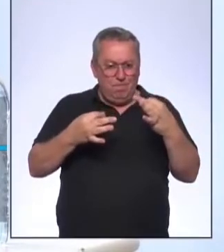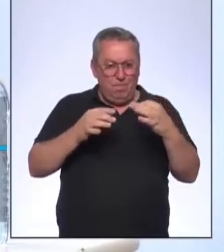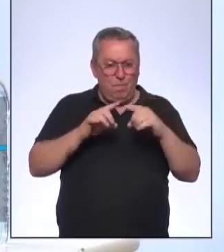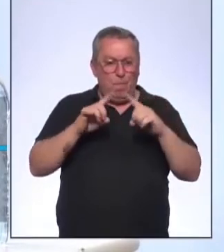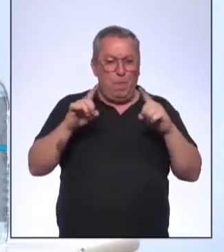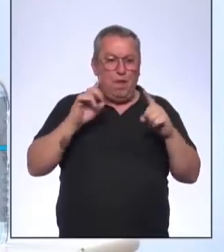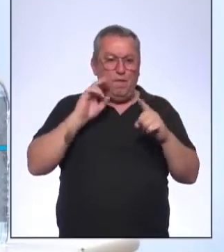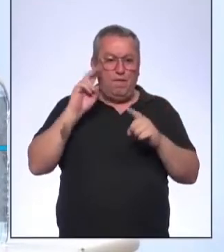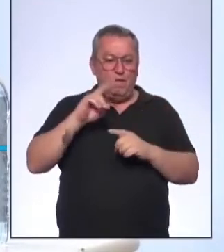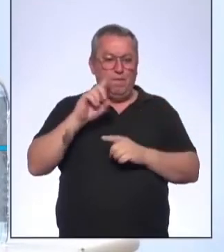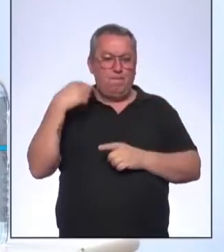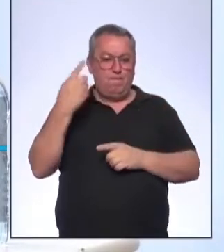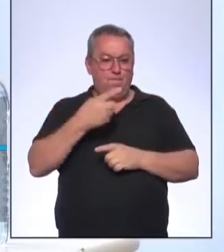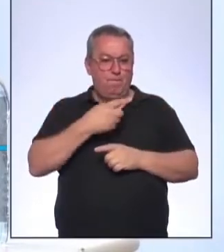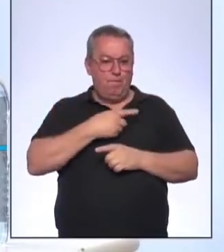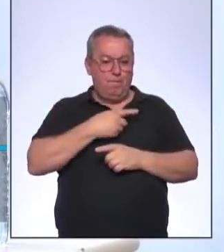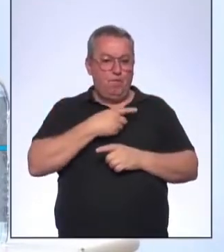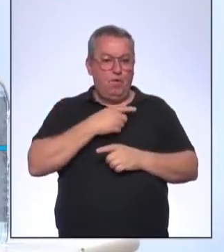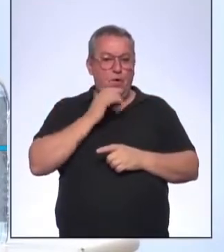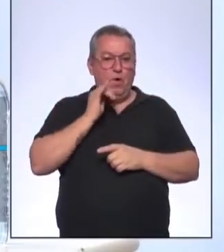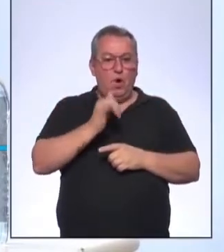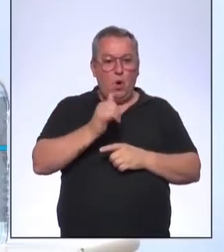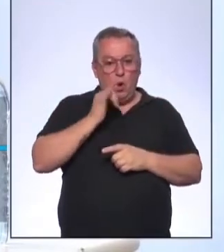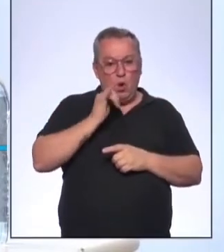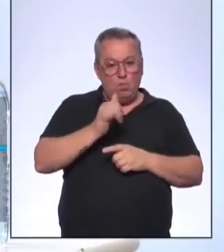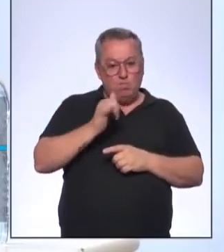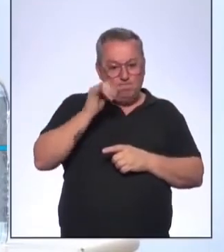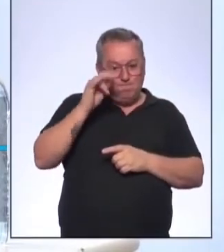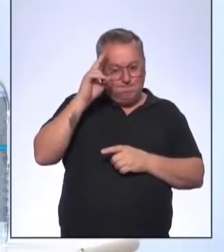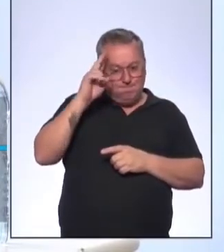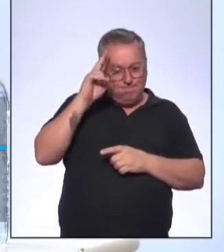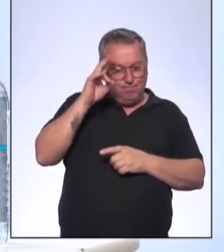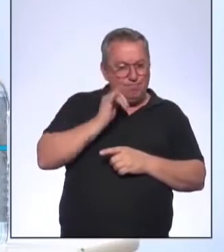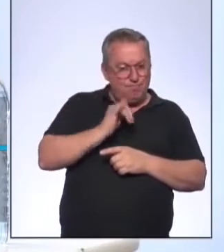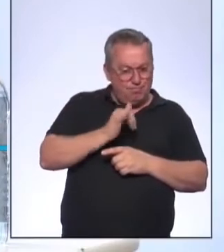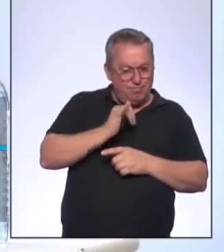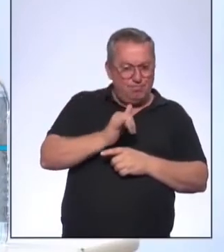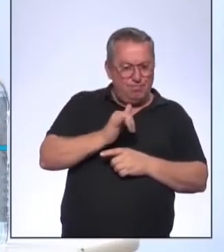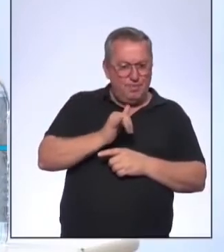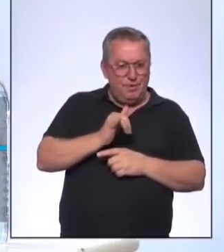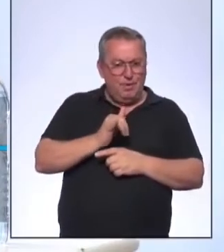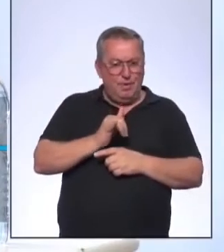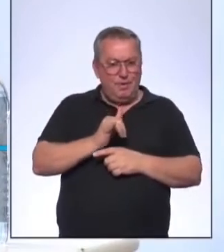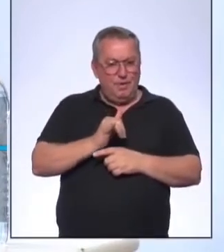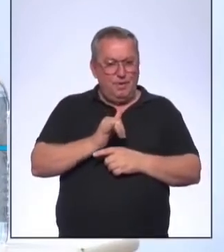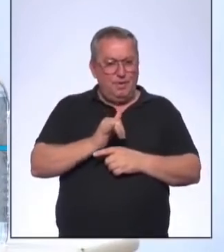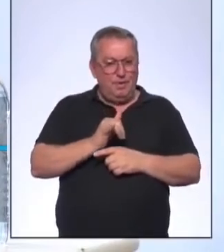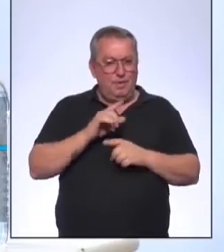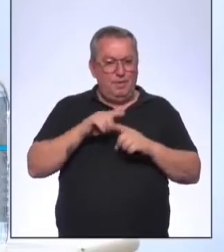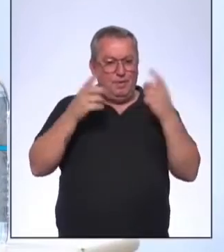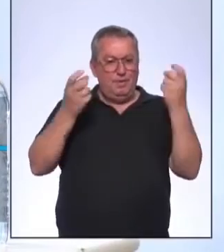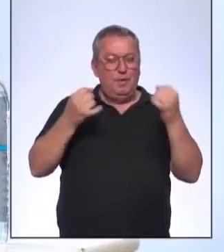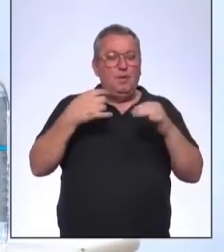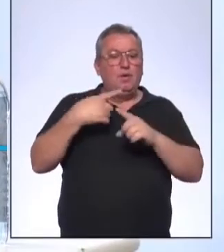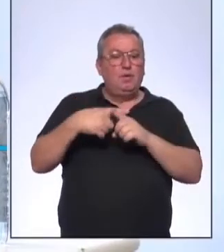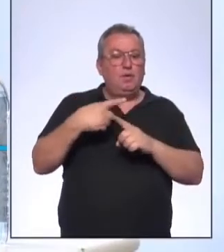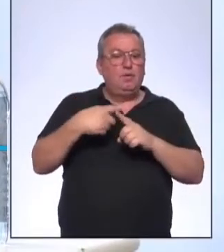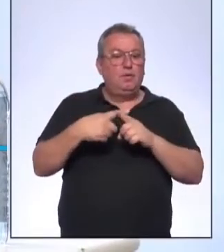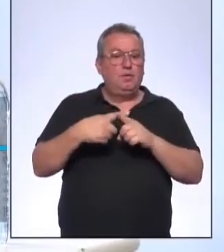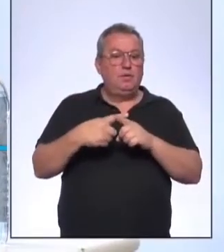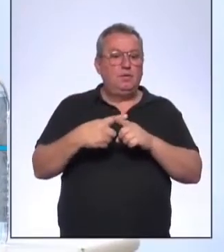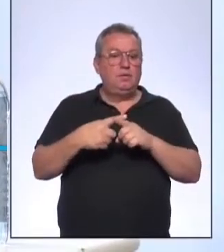tanto que hora nós colocamos como contação de história certo a gente colocou uma contação de História